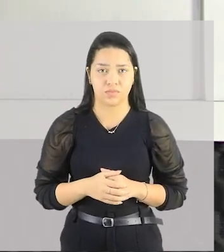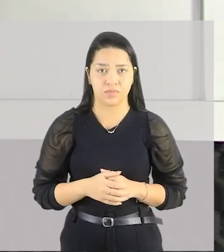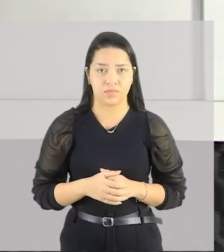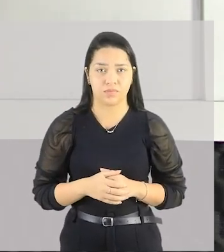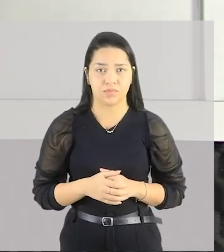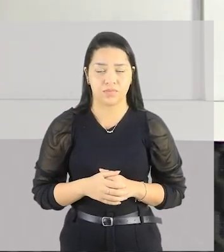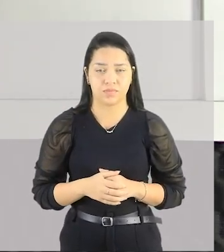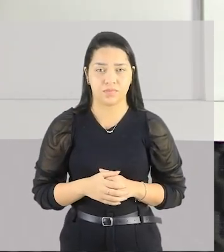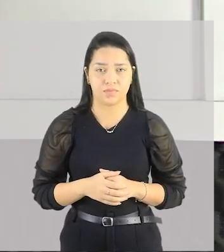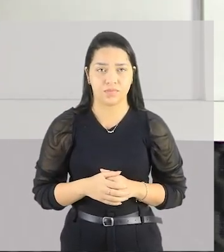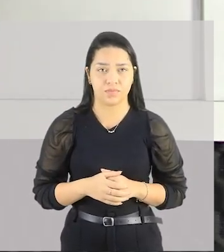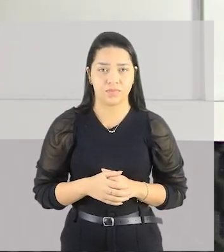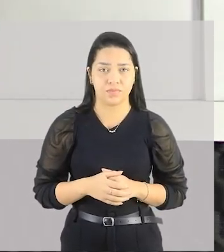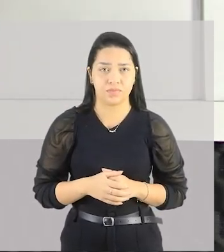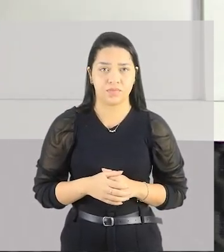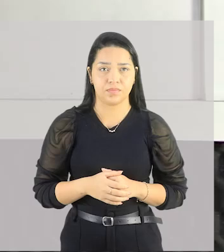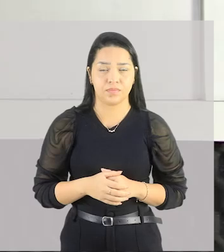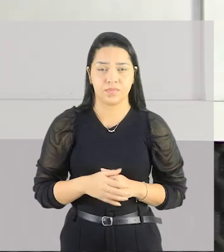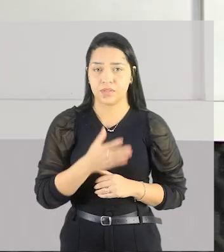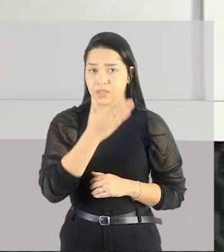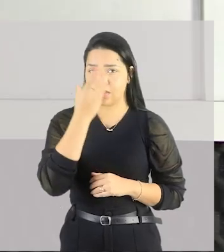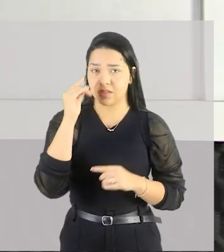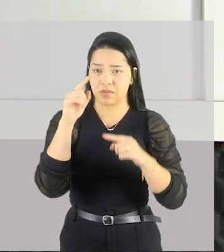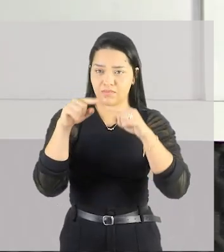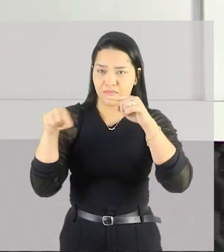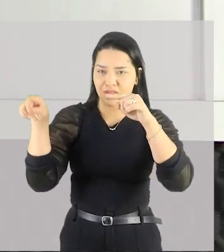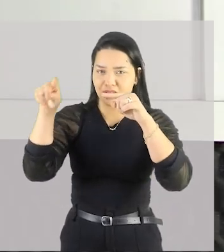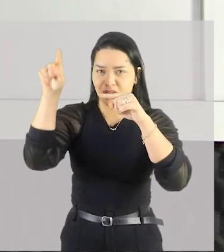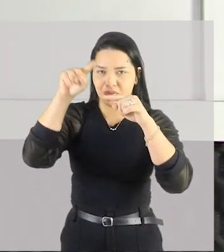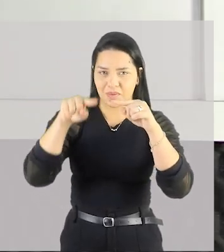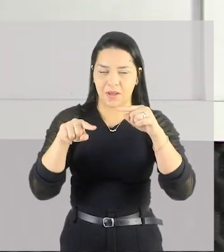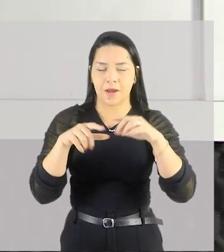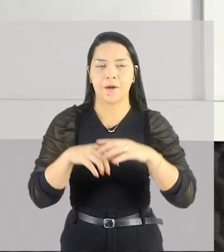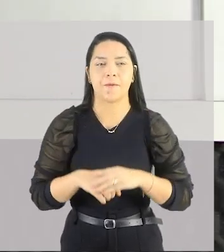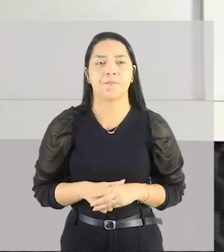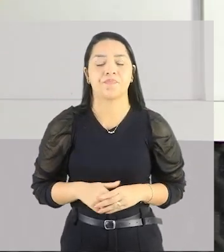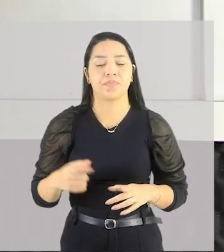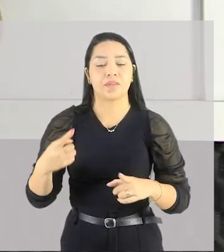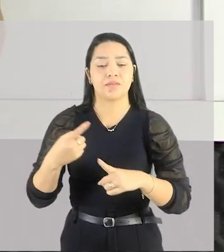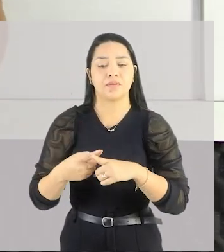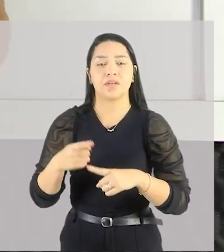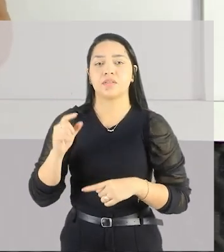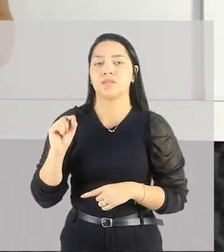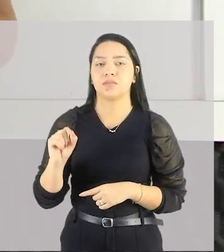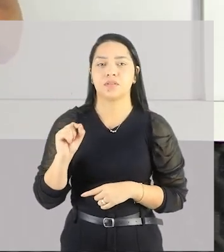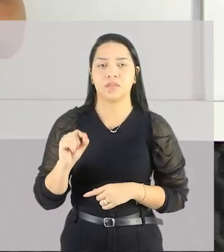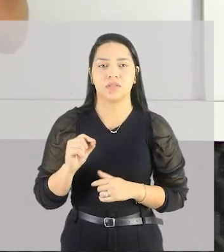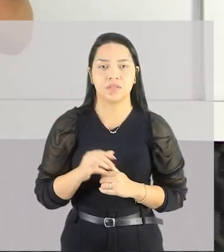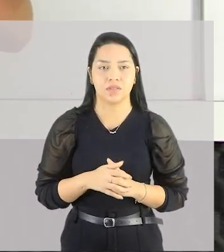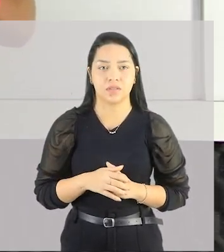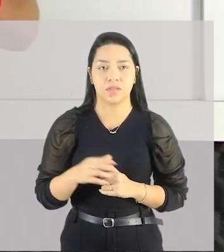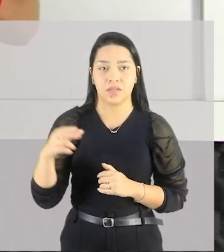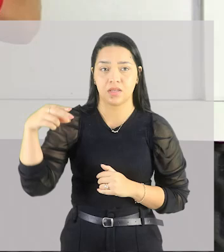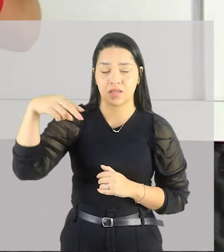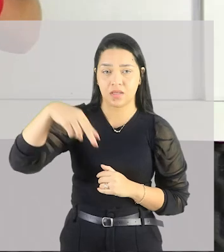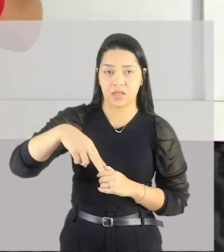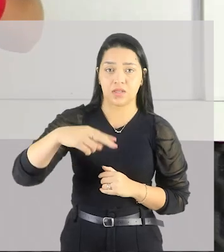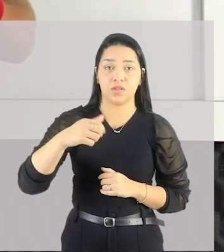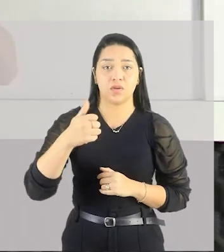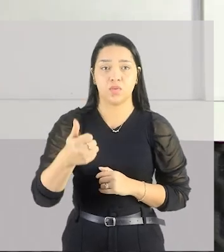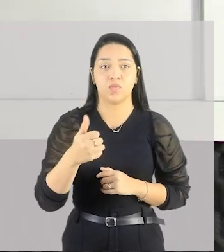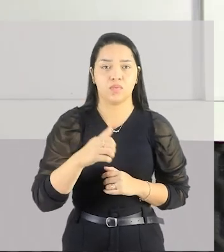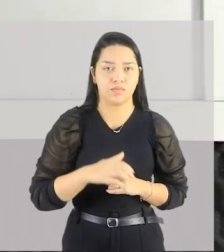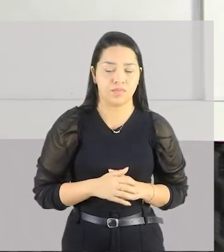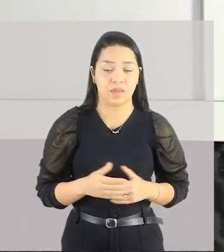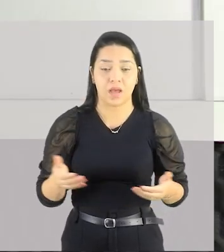tá? 8 que multiplica. Quem pertence mais aí? D1 ao cubo, tá? Então D1